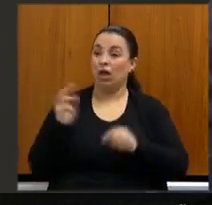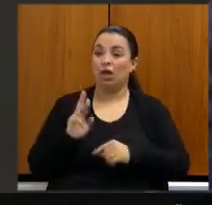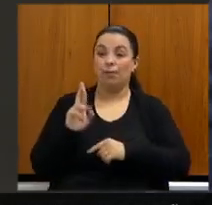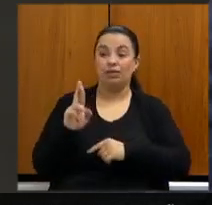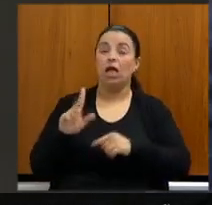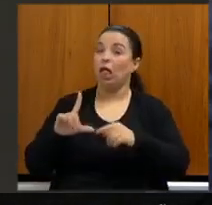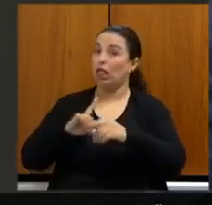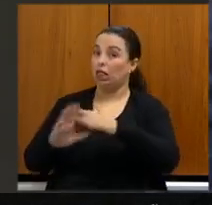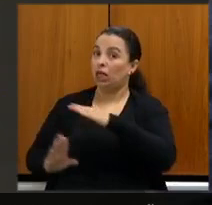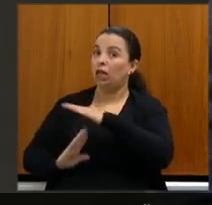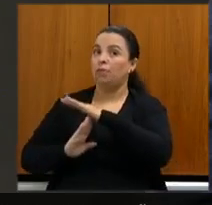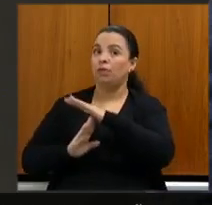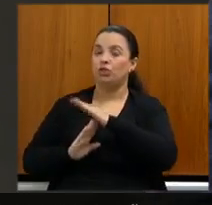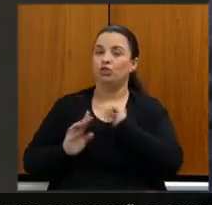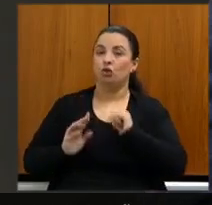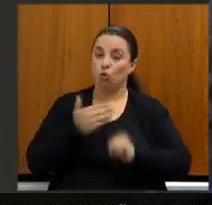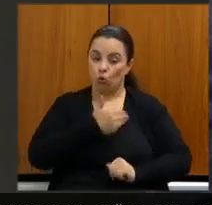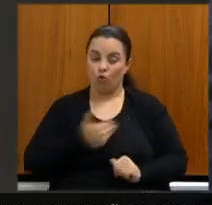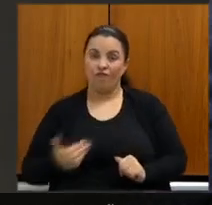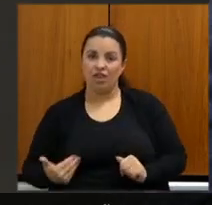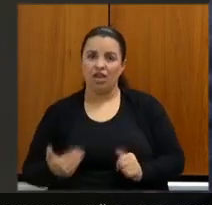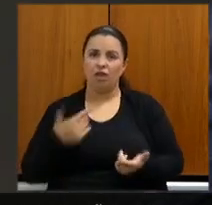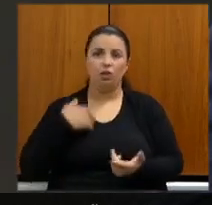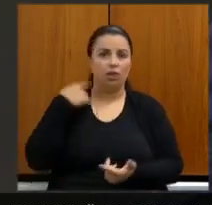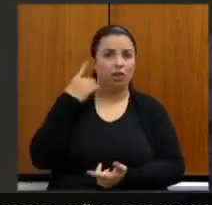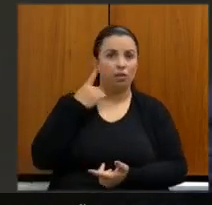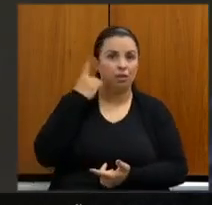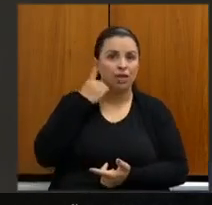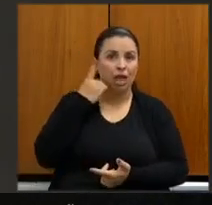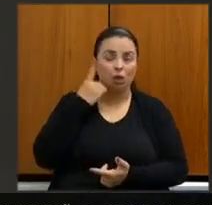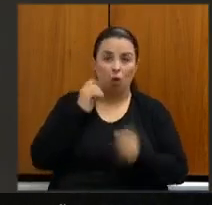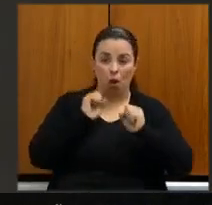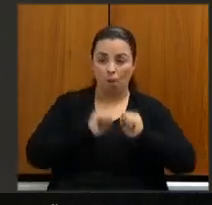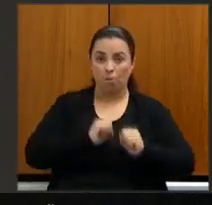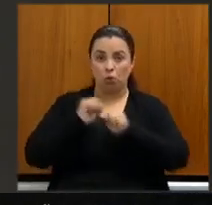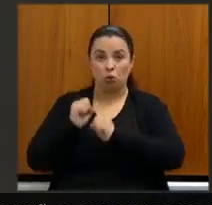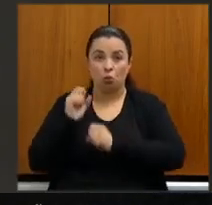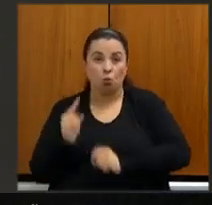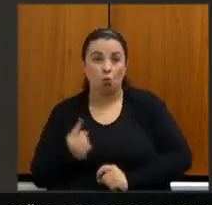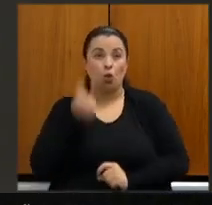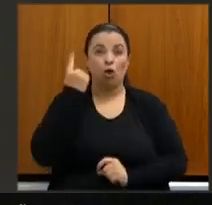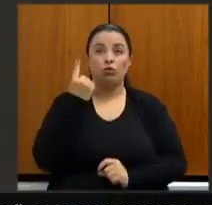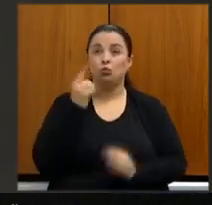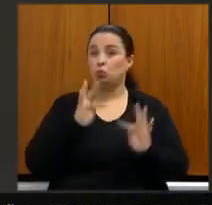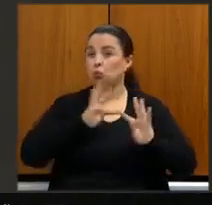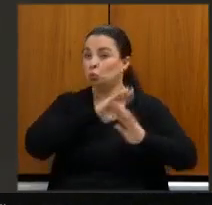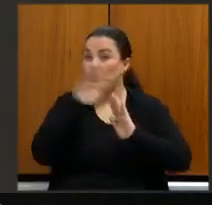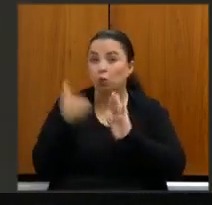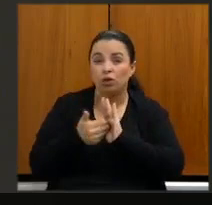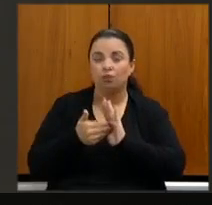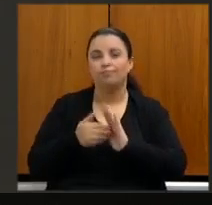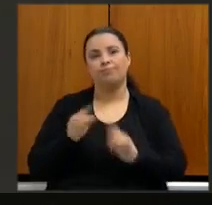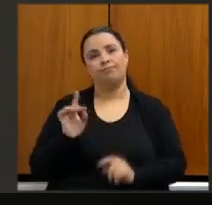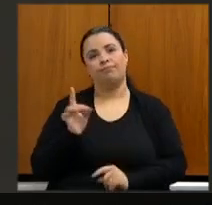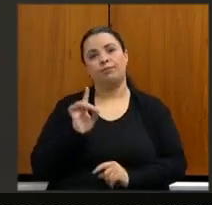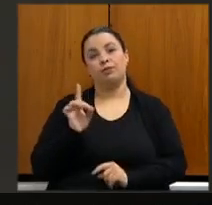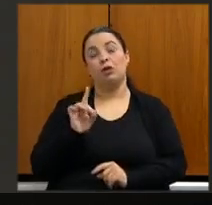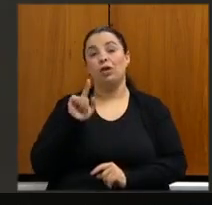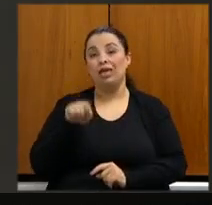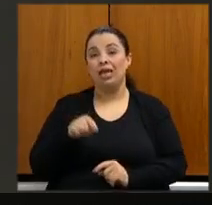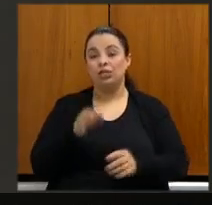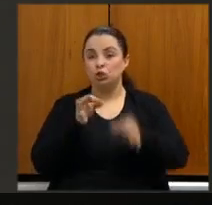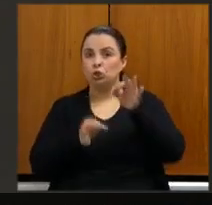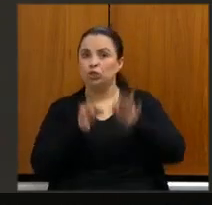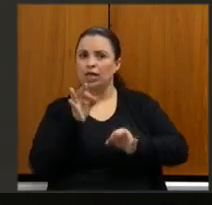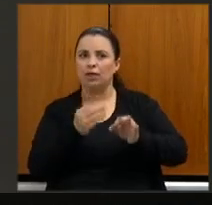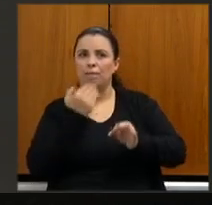nem o governo nem eu como deputada ninguém tem poder absoluto e essa judicialização ela ela tem sido